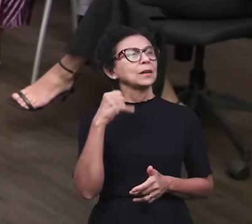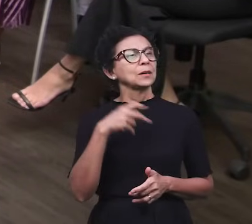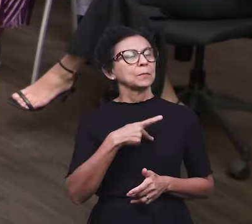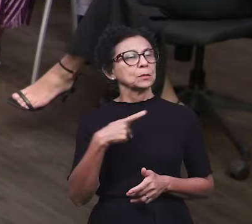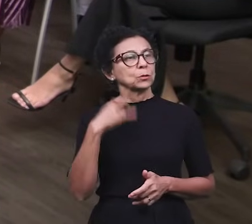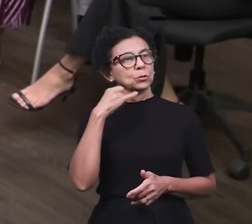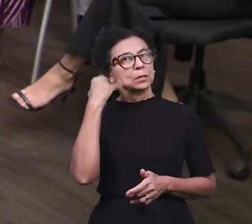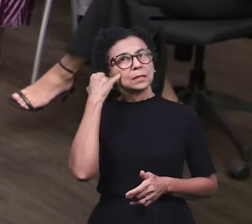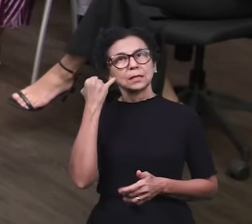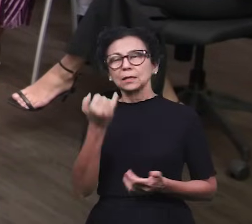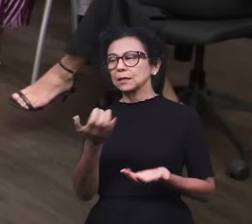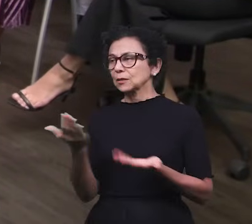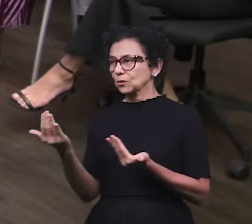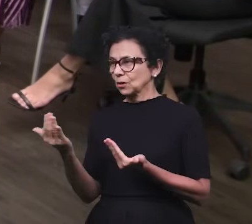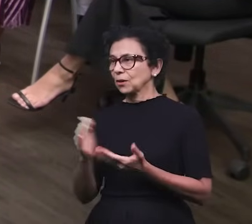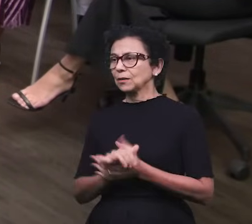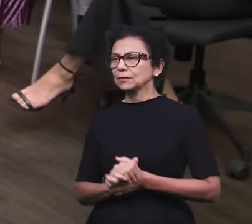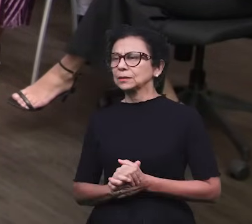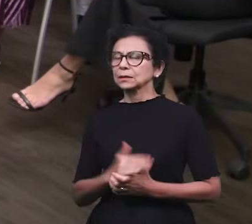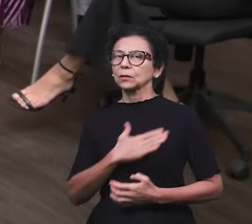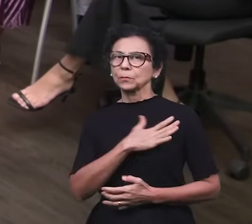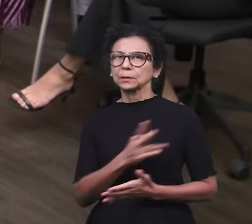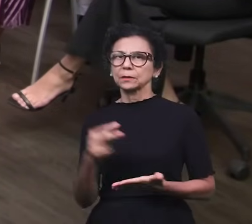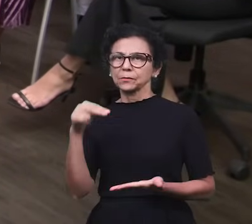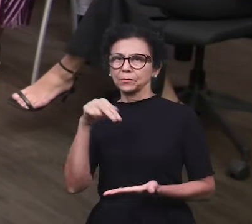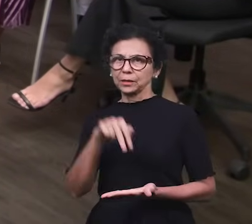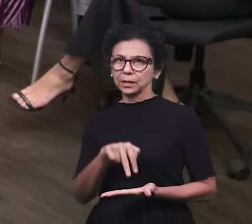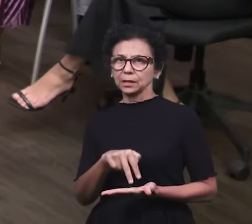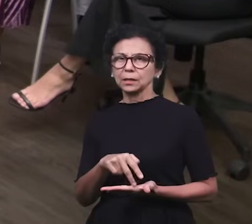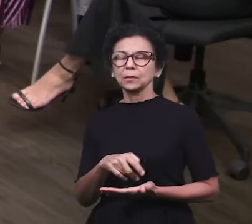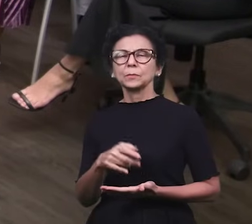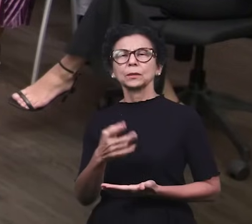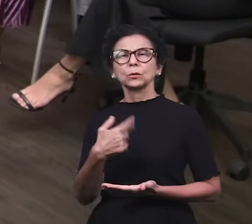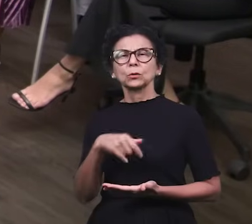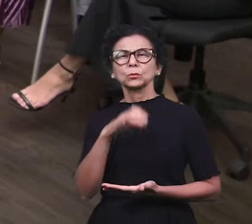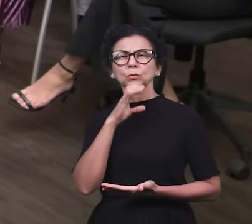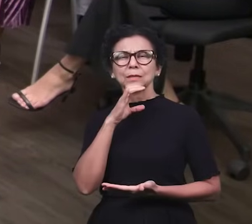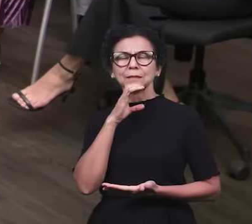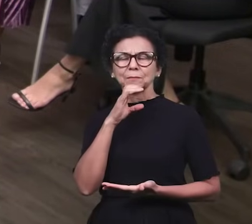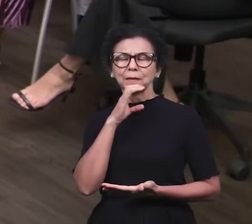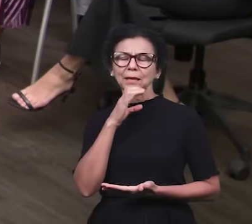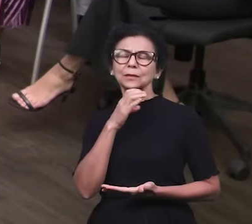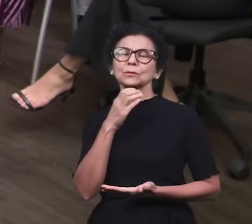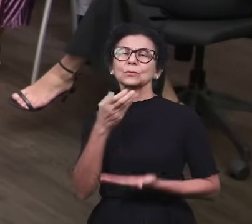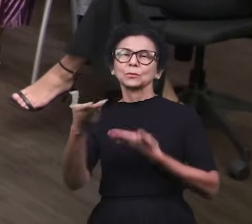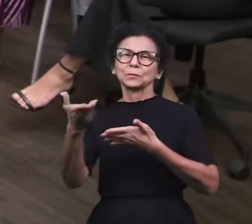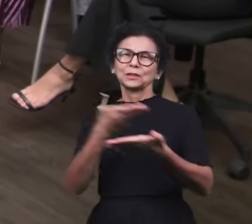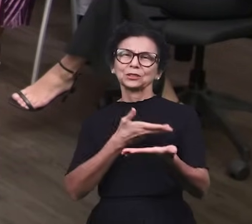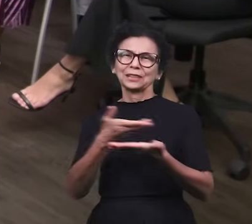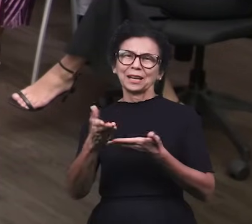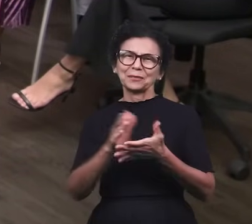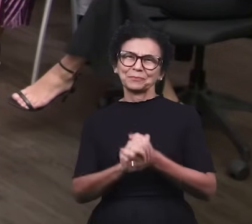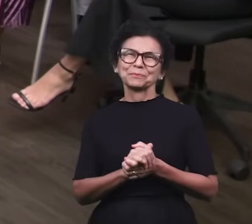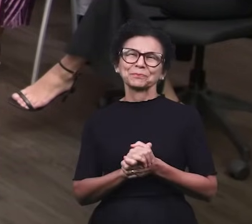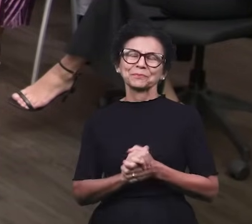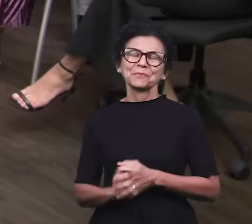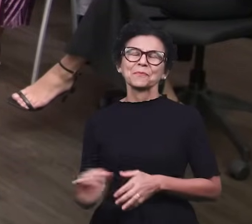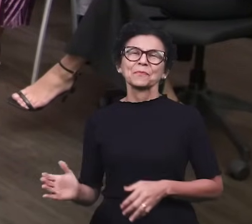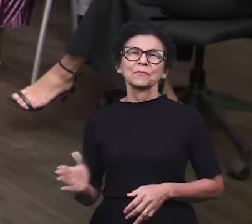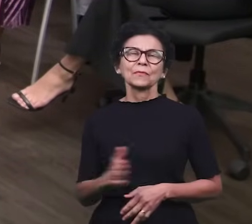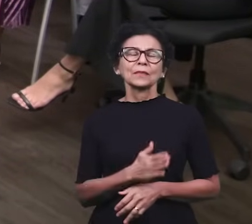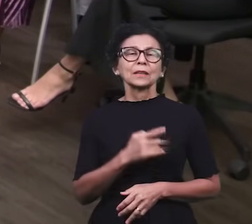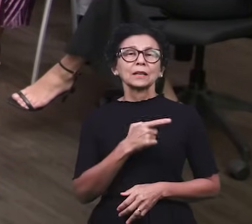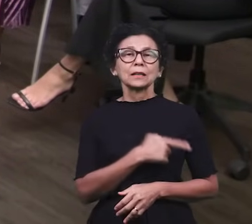assistindo. Prazer estar aqui para compartilhar mais conhecimento com vocês depois daquele programa tão rico da semana passada. Amém. Daniel